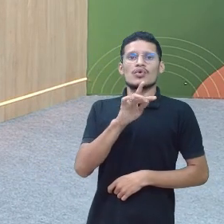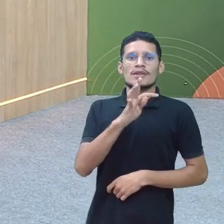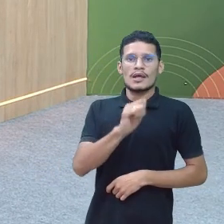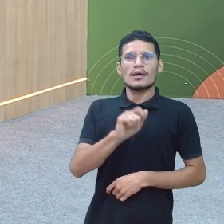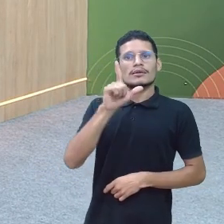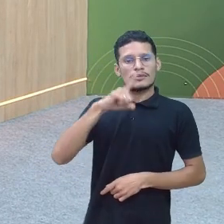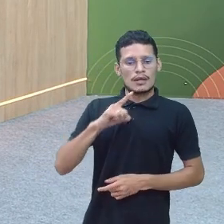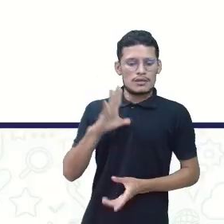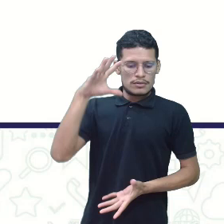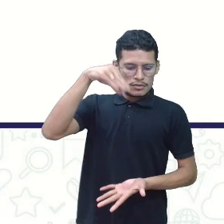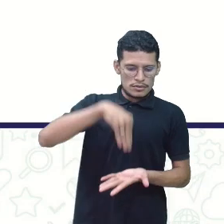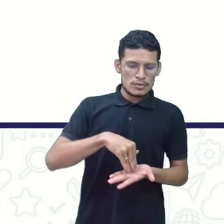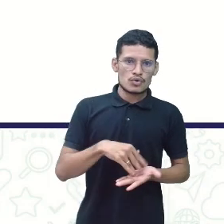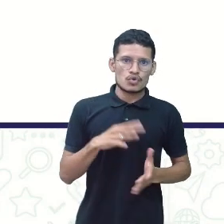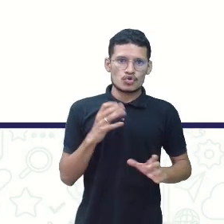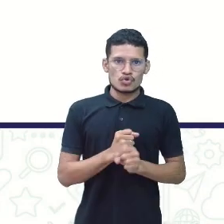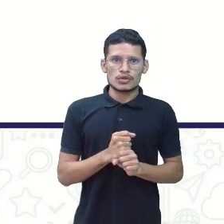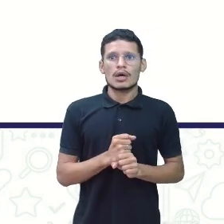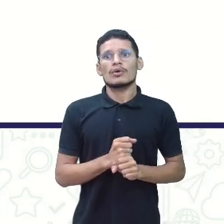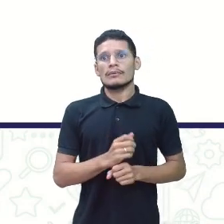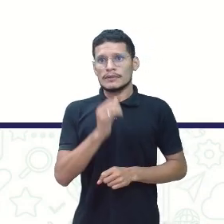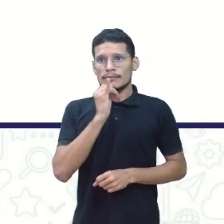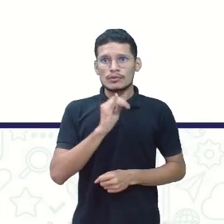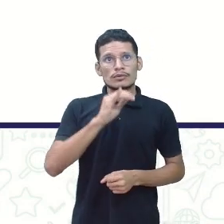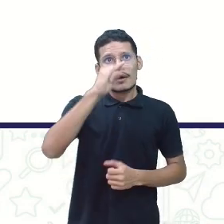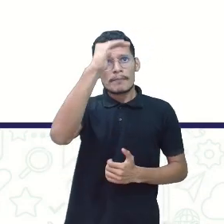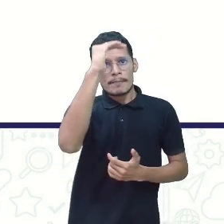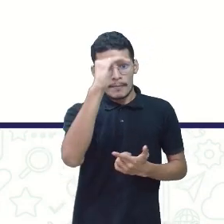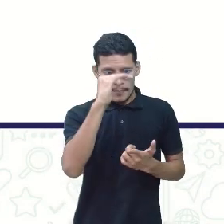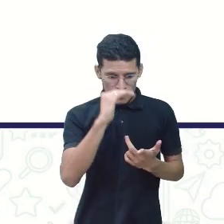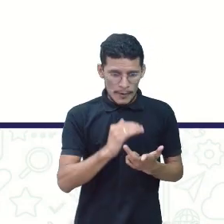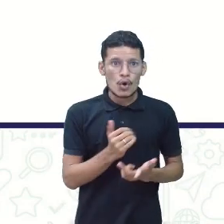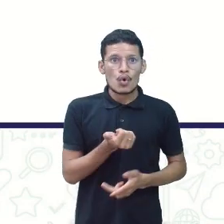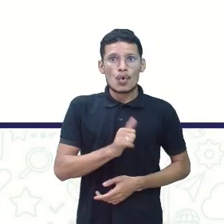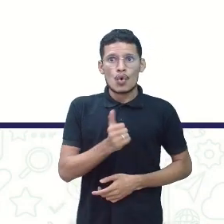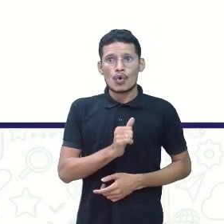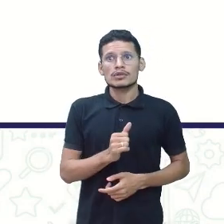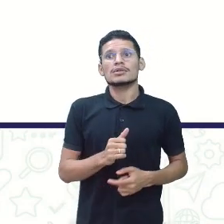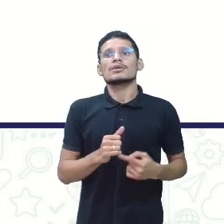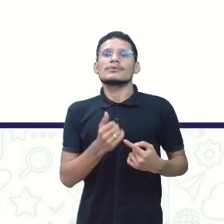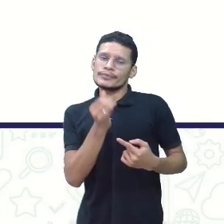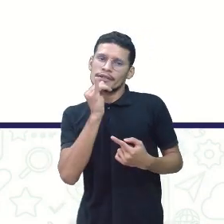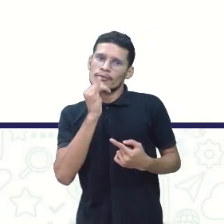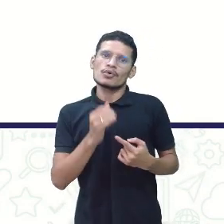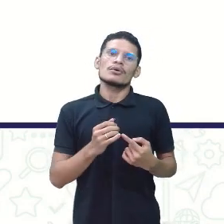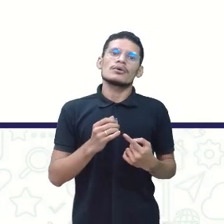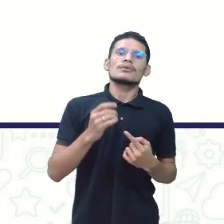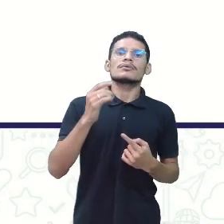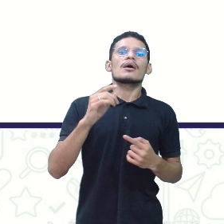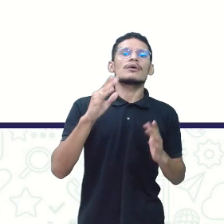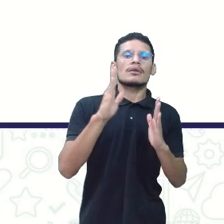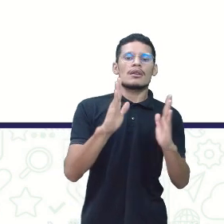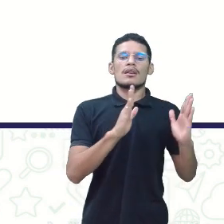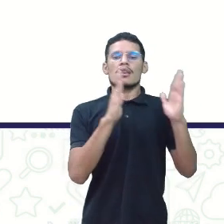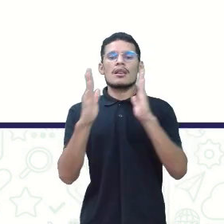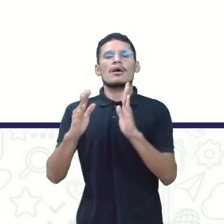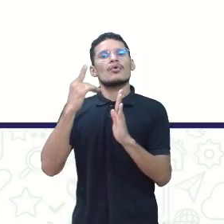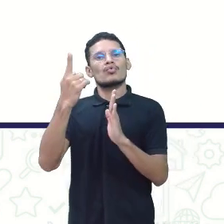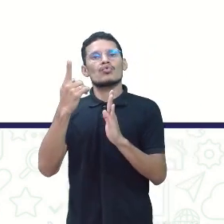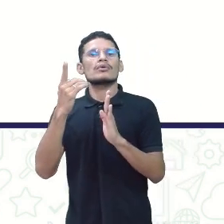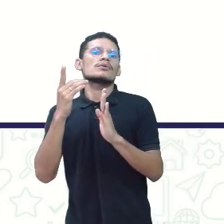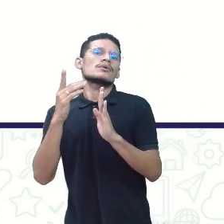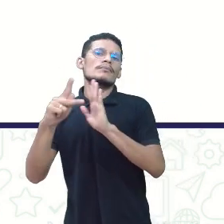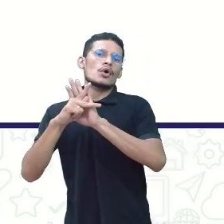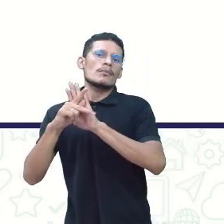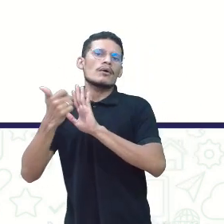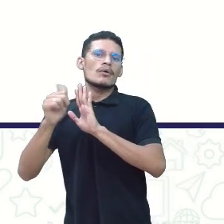todos esses números aqui, que somando vai dar 11, por 11, ó, 1 por 11, 2 por 11 e assim até embaixo, a